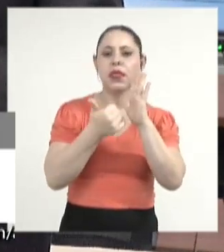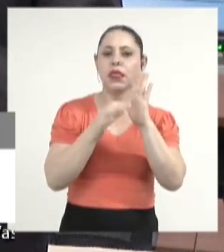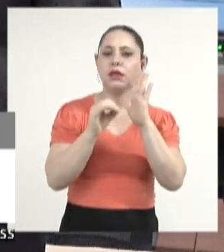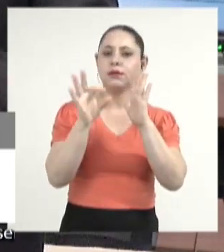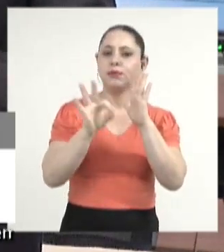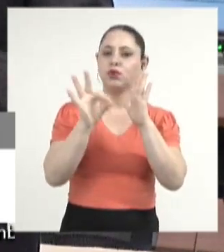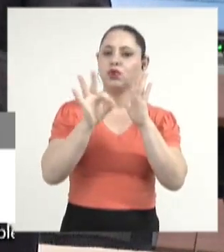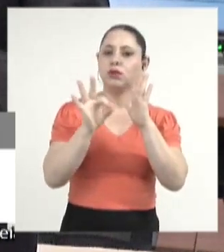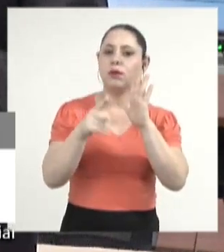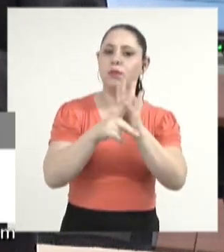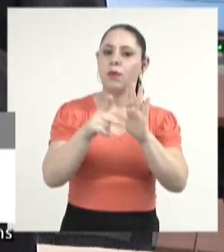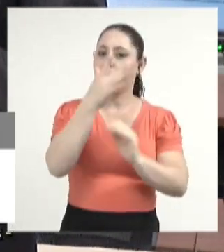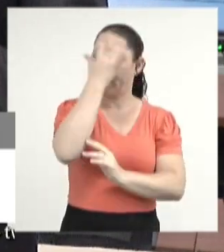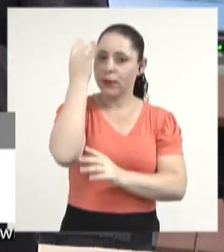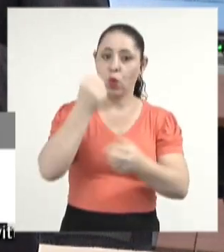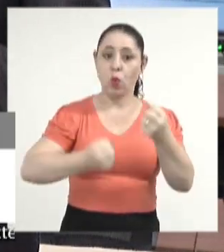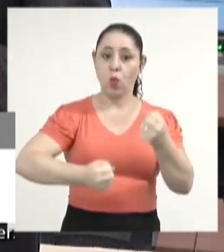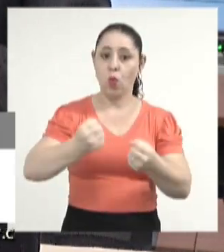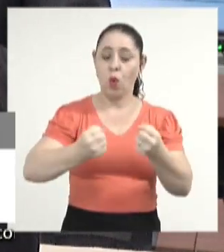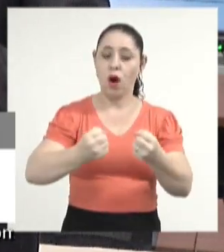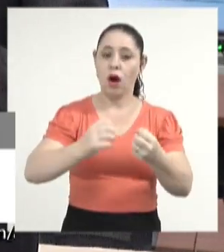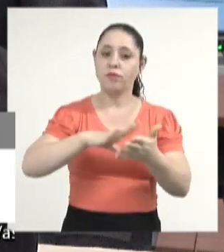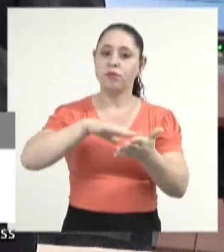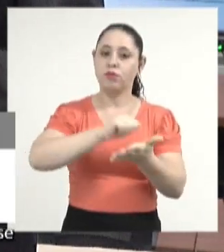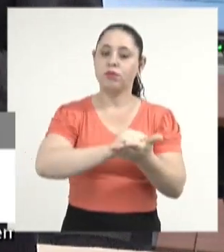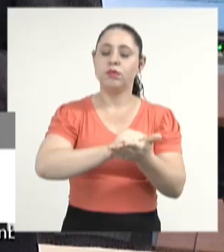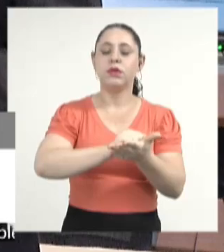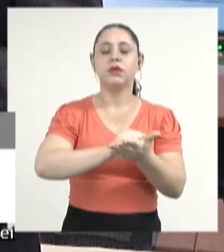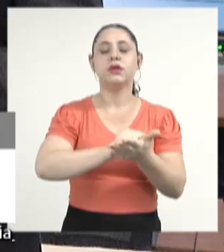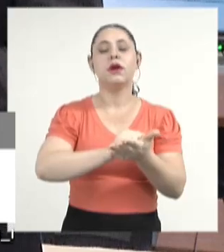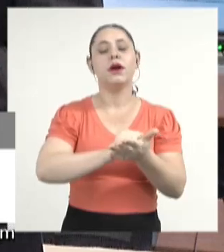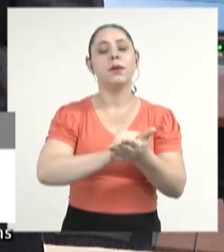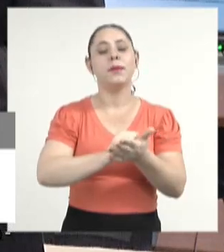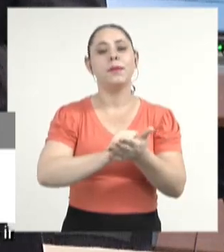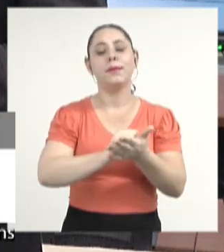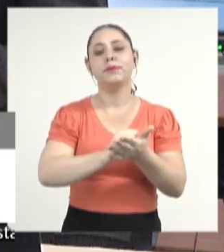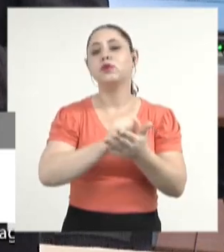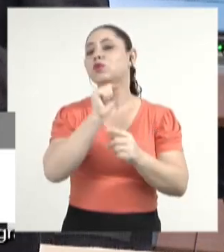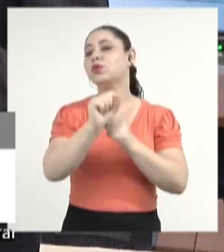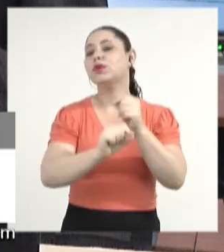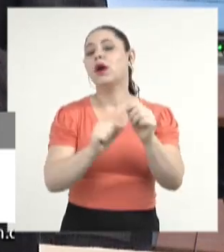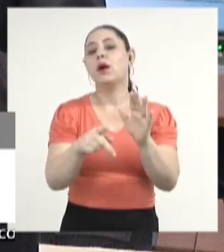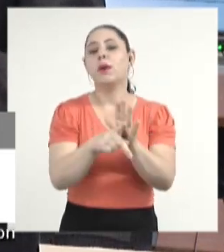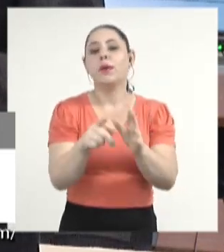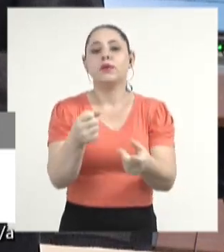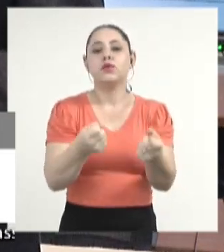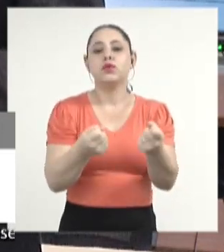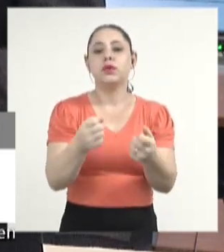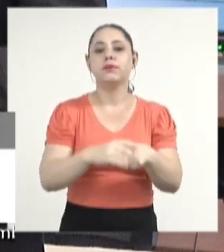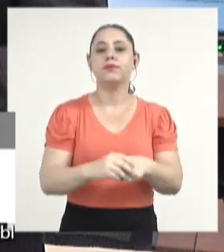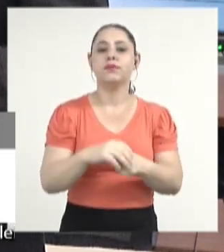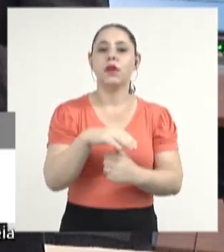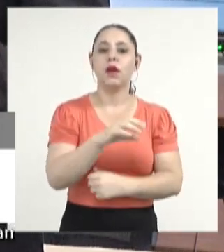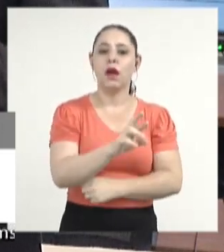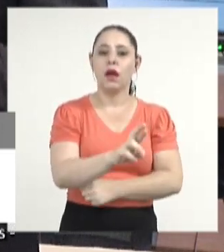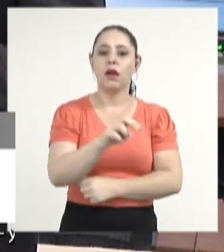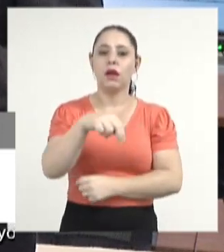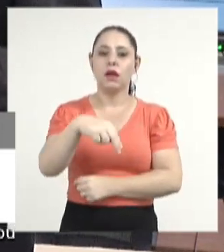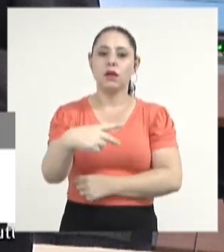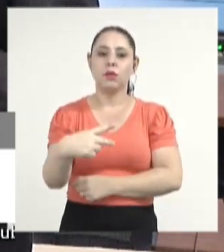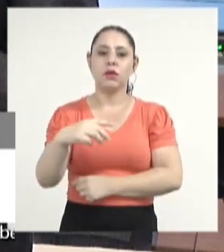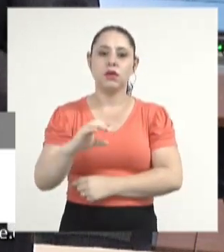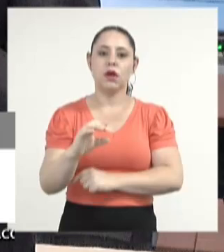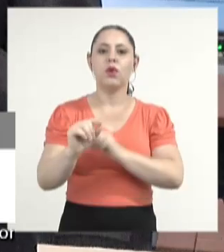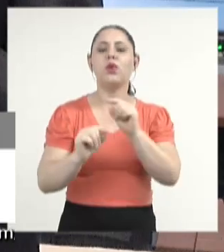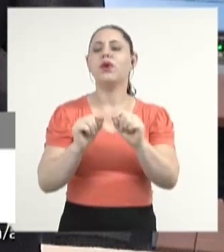10% aí aos condutores cadastrados no Registro Nacional Positivo de Condutores, RNPC, que é o